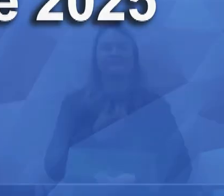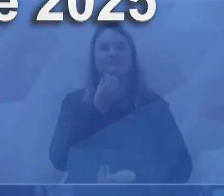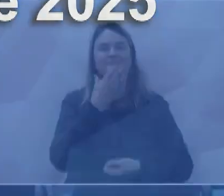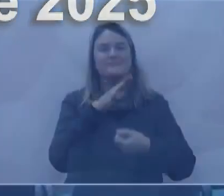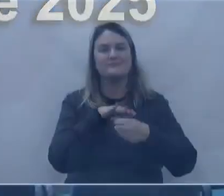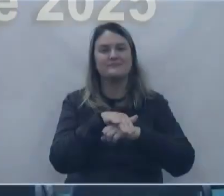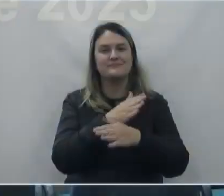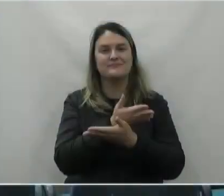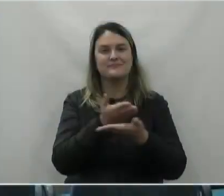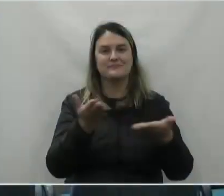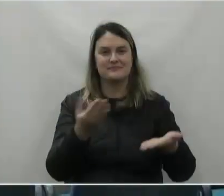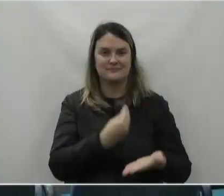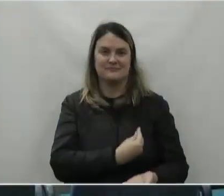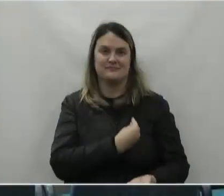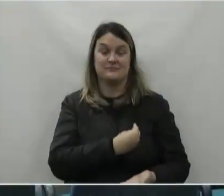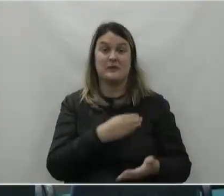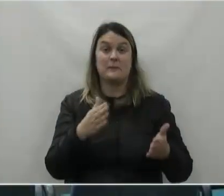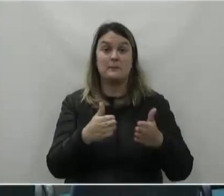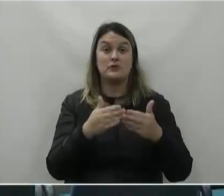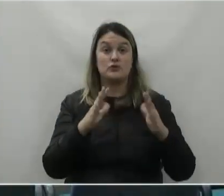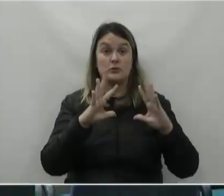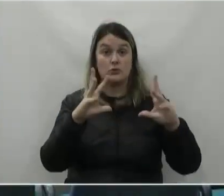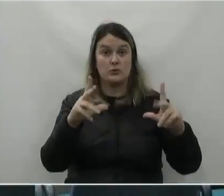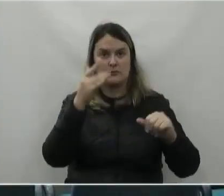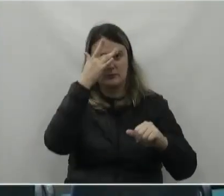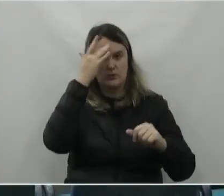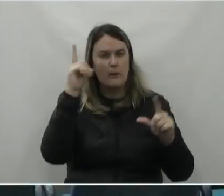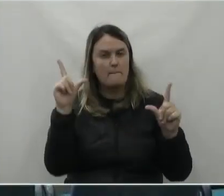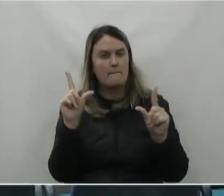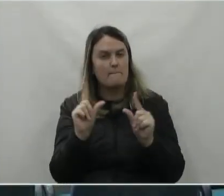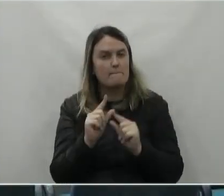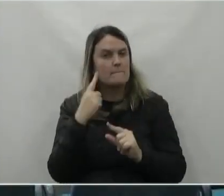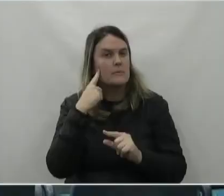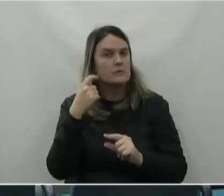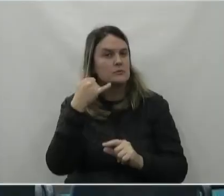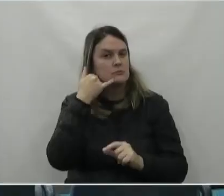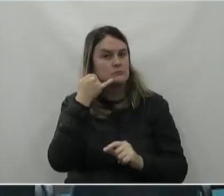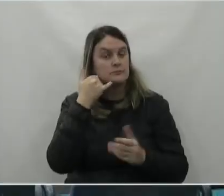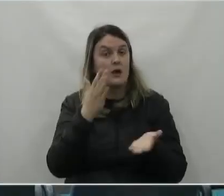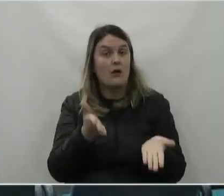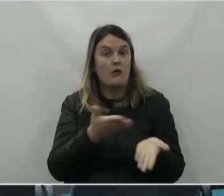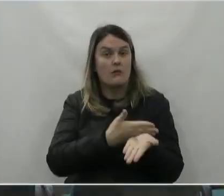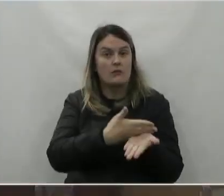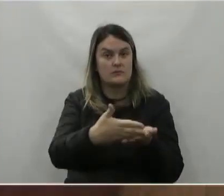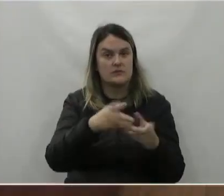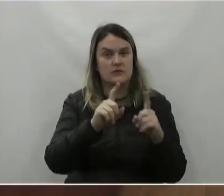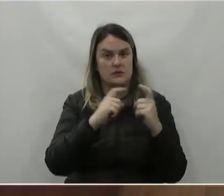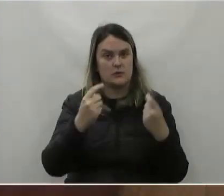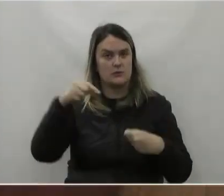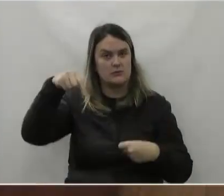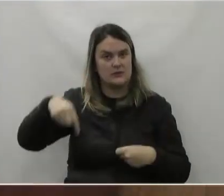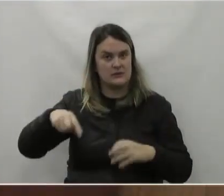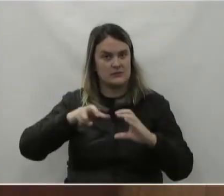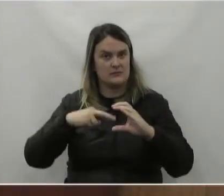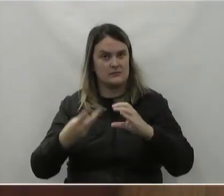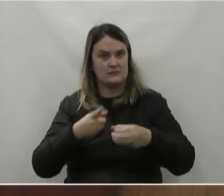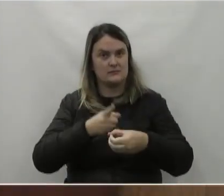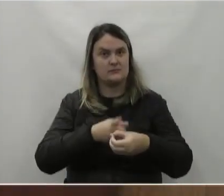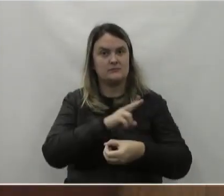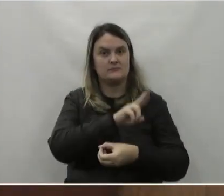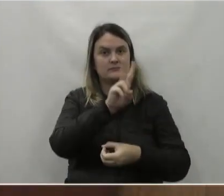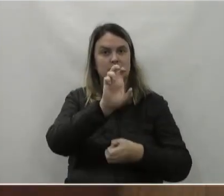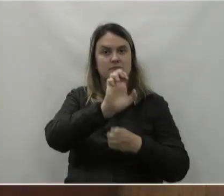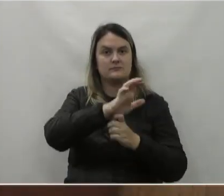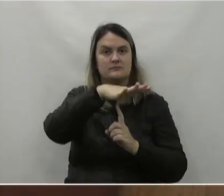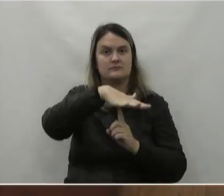Boa noite a todos. Peço que coloquem os celulares em modo silencioso, por favor. Damos início à reunião ordinária da Câmara Municipal de Nona